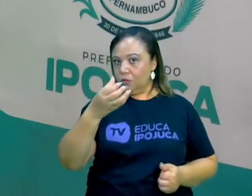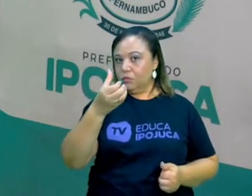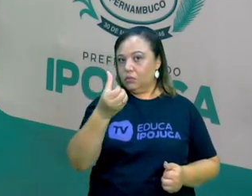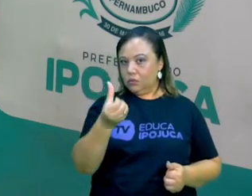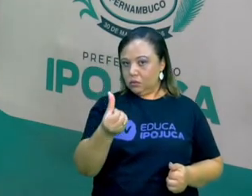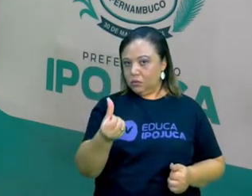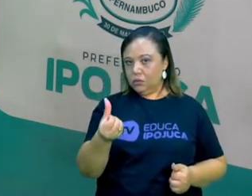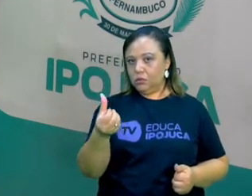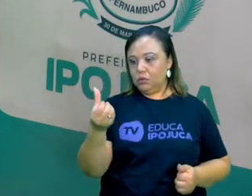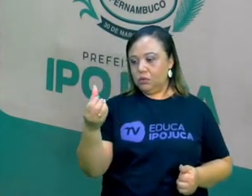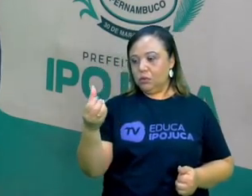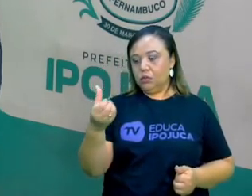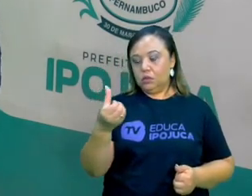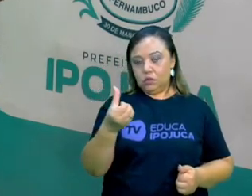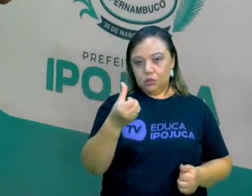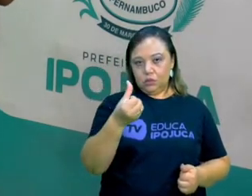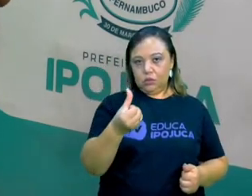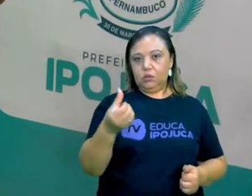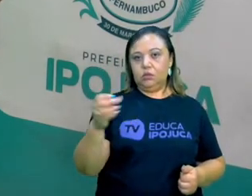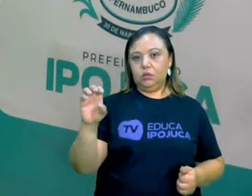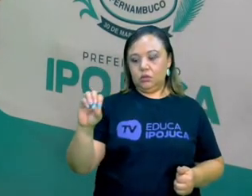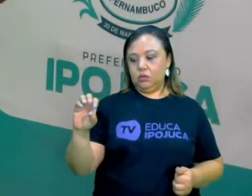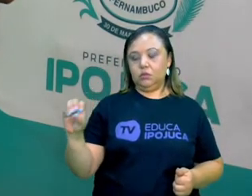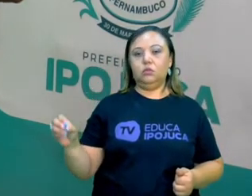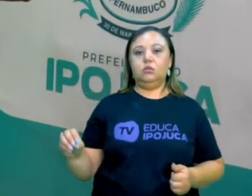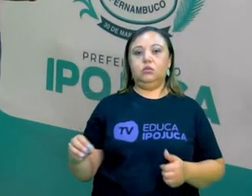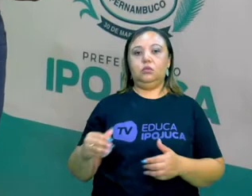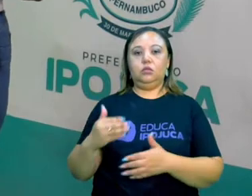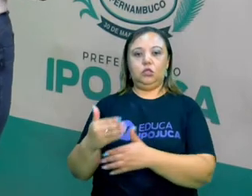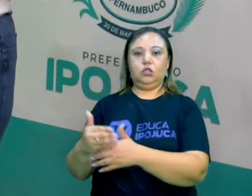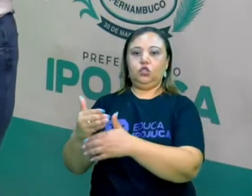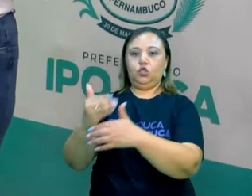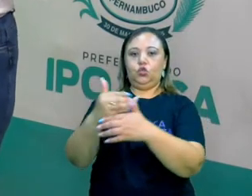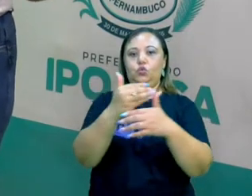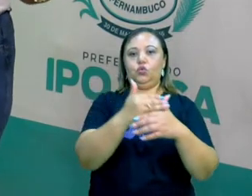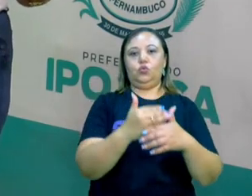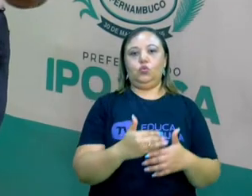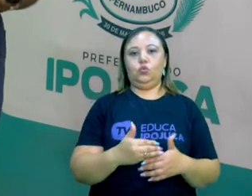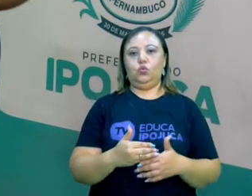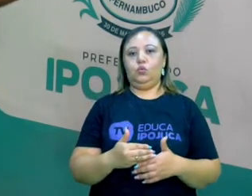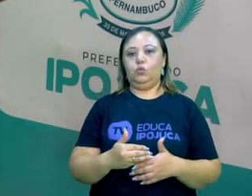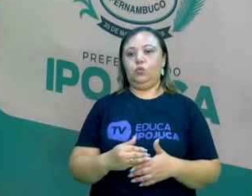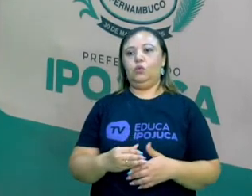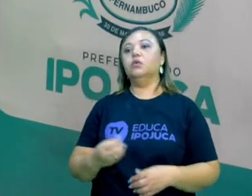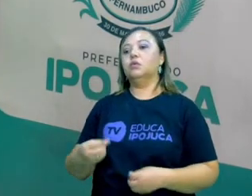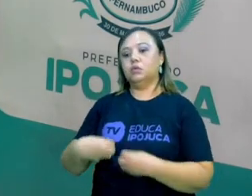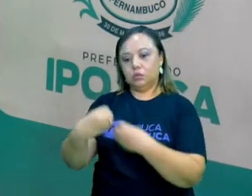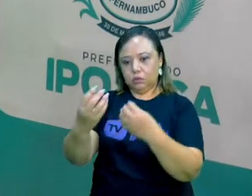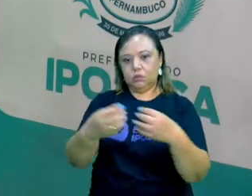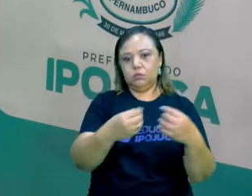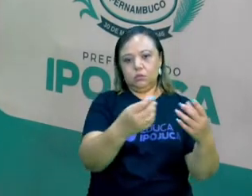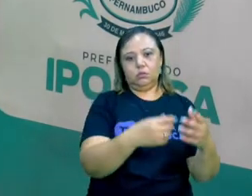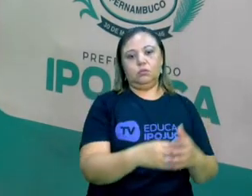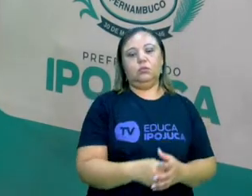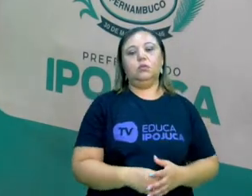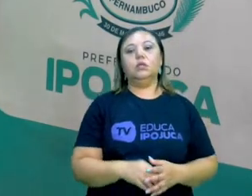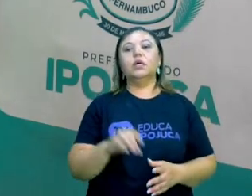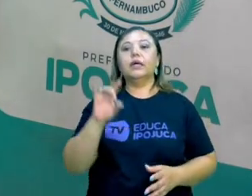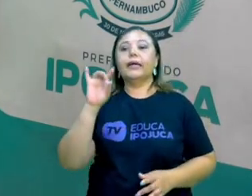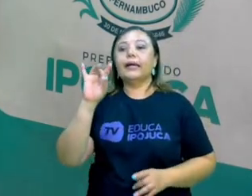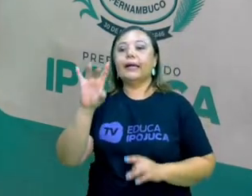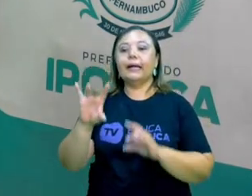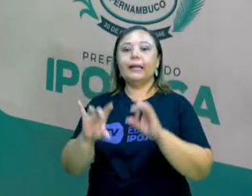4.600 tijolos e deve ser distribuído esses tijolos para algumas obras. Cada uma deve